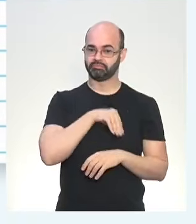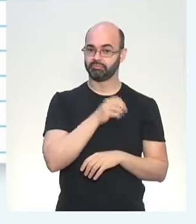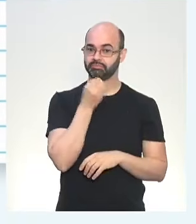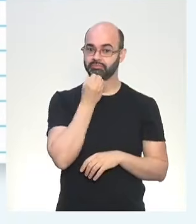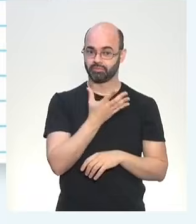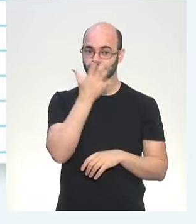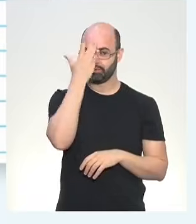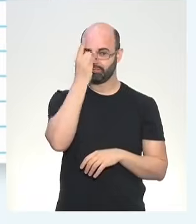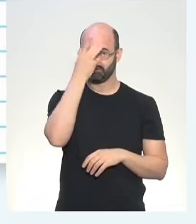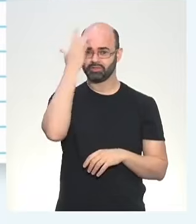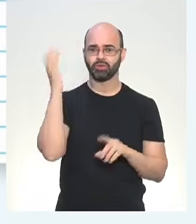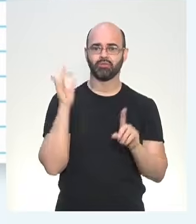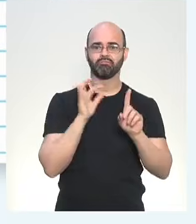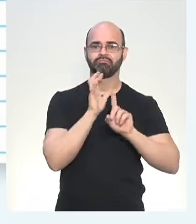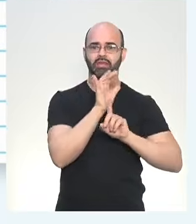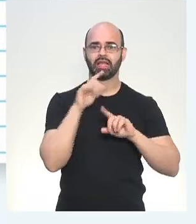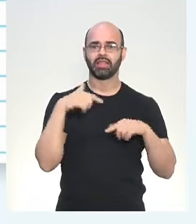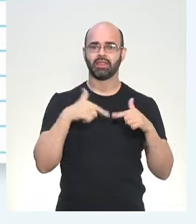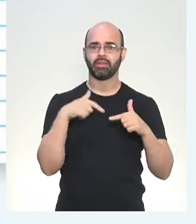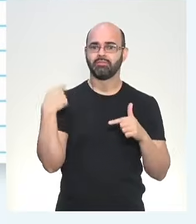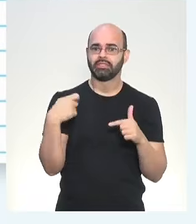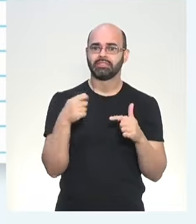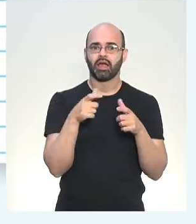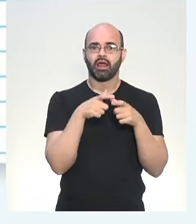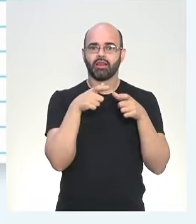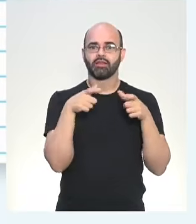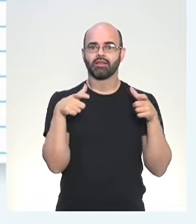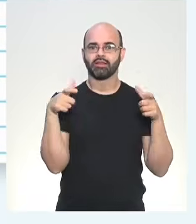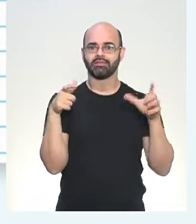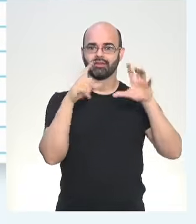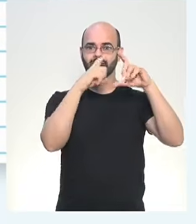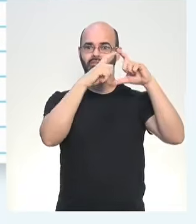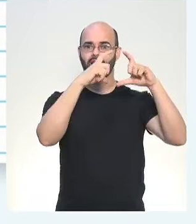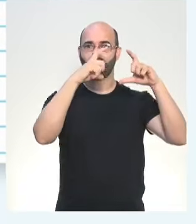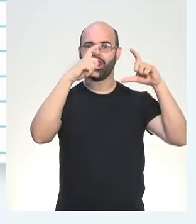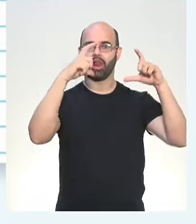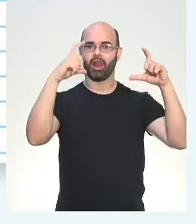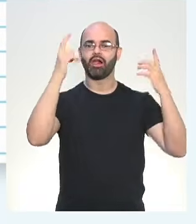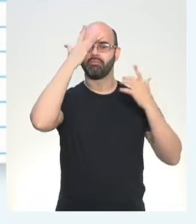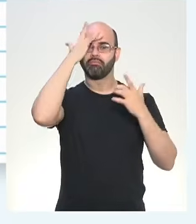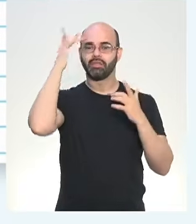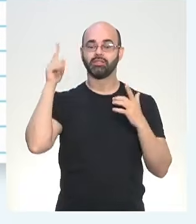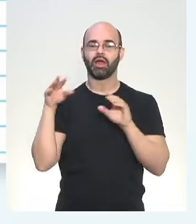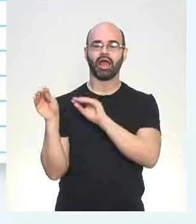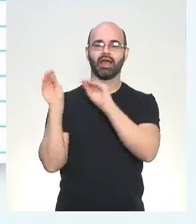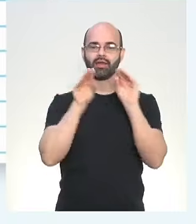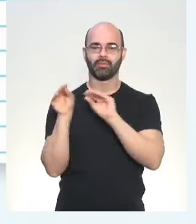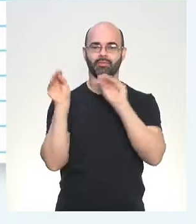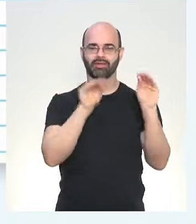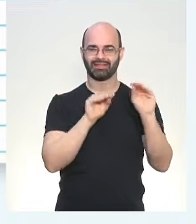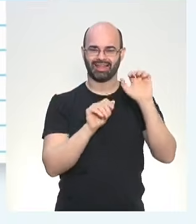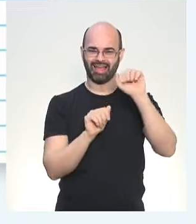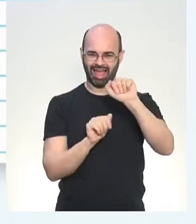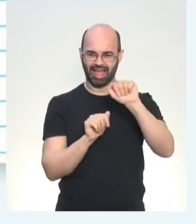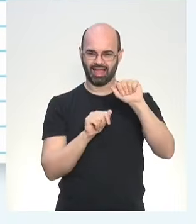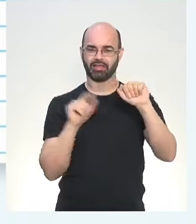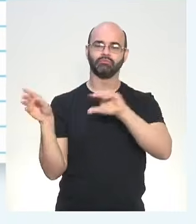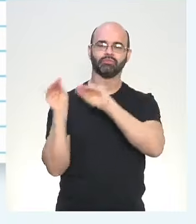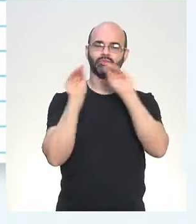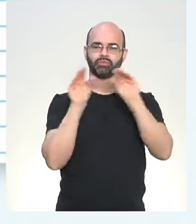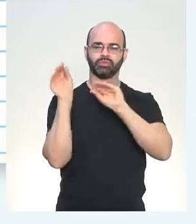demanda por trabalhadores é grande. A cidade começa a crescer. Diversas pessoas se mudam para a cidade A em busca desses